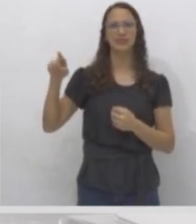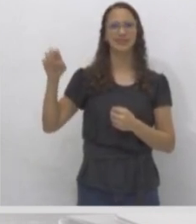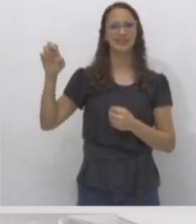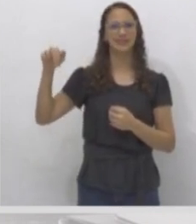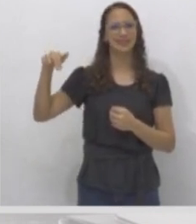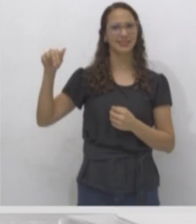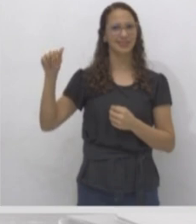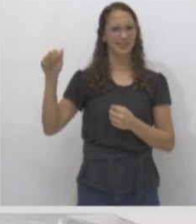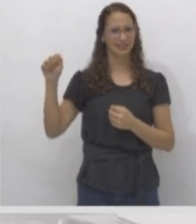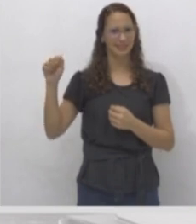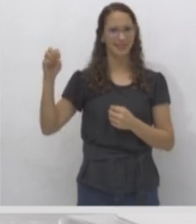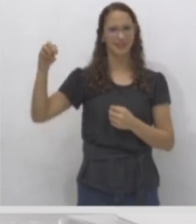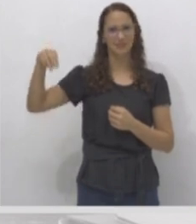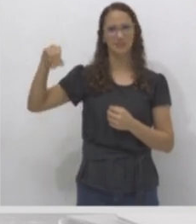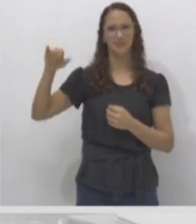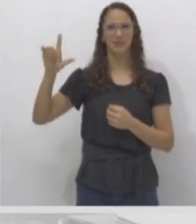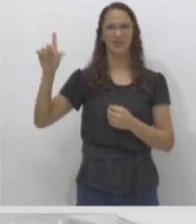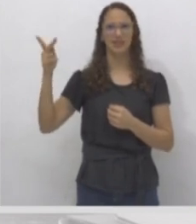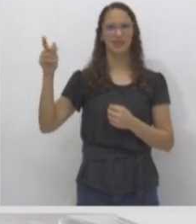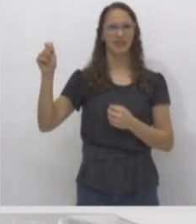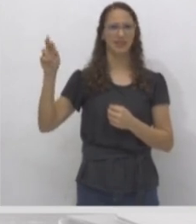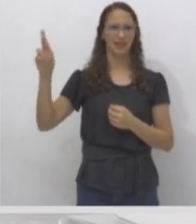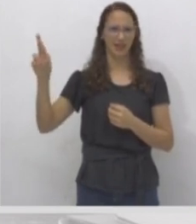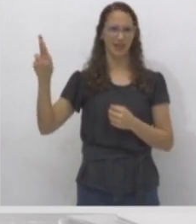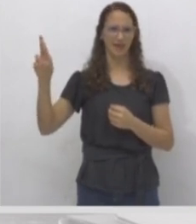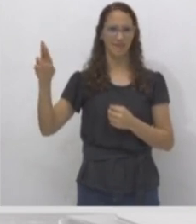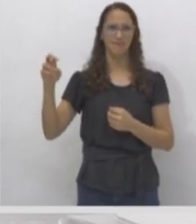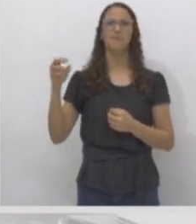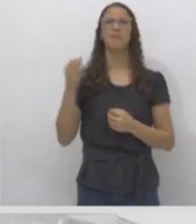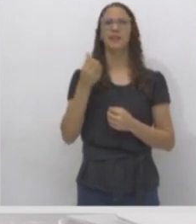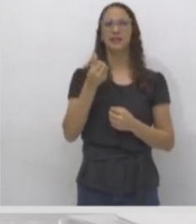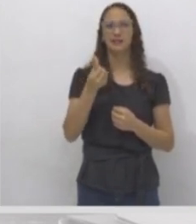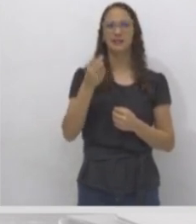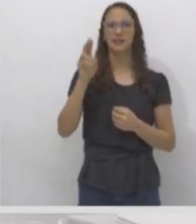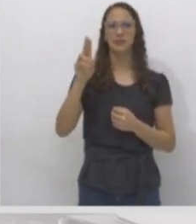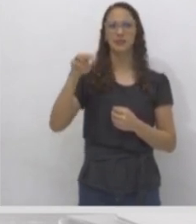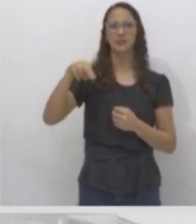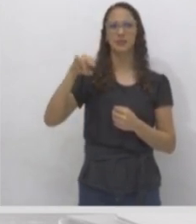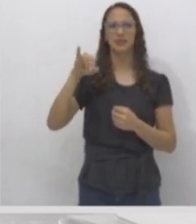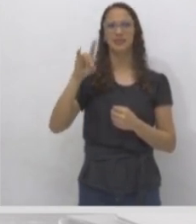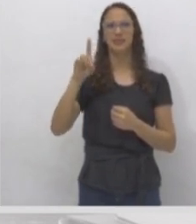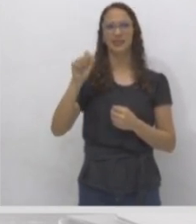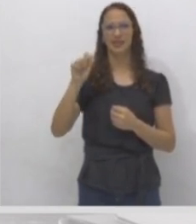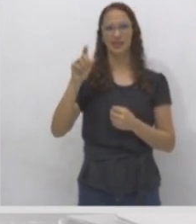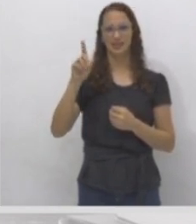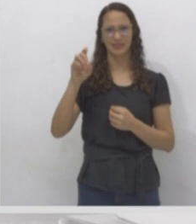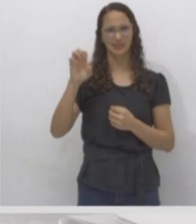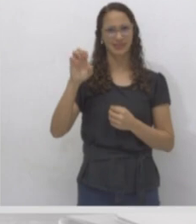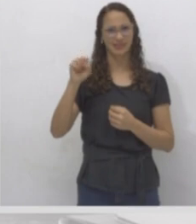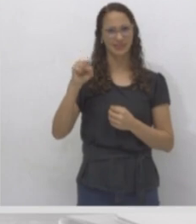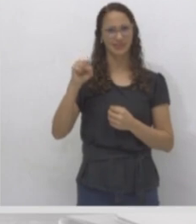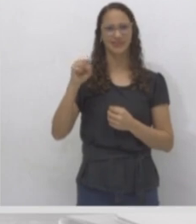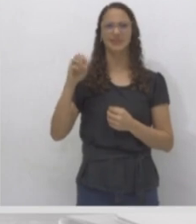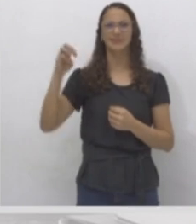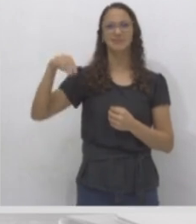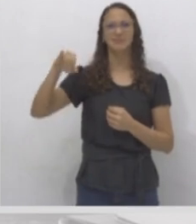3 dezenas, e 9 unidades simples. Para começar, vamos